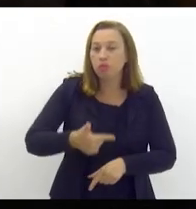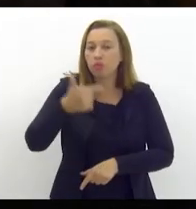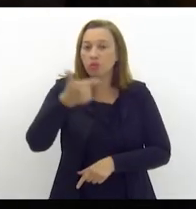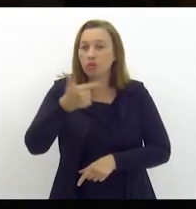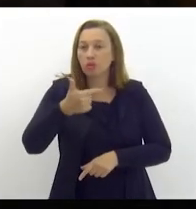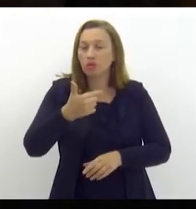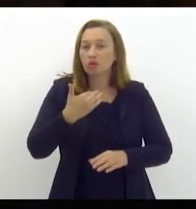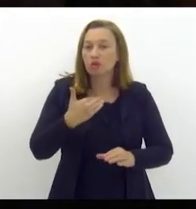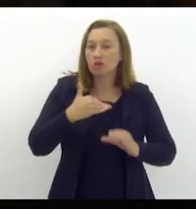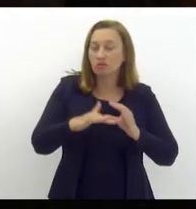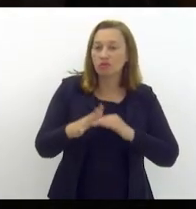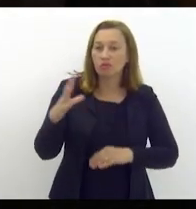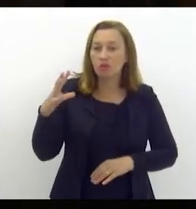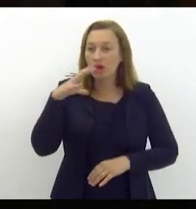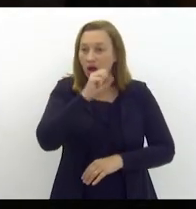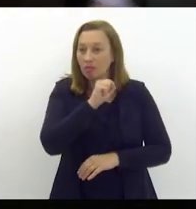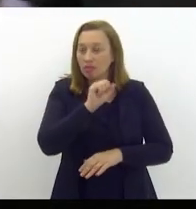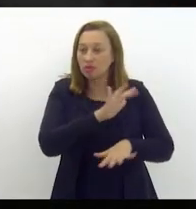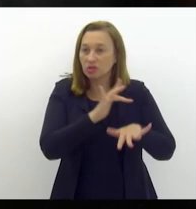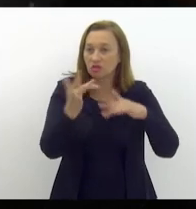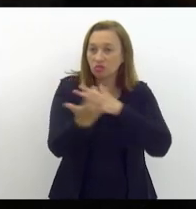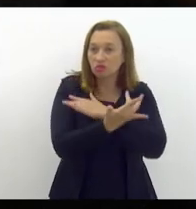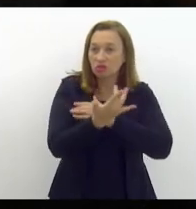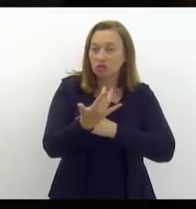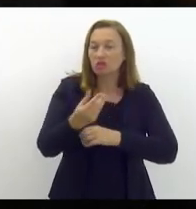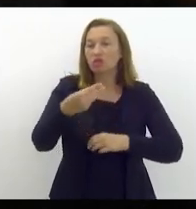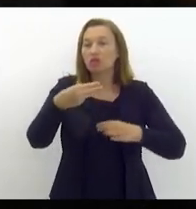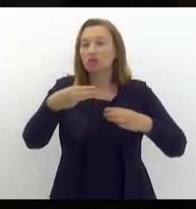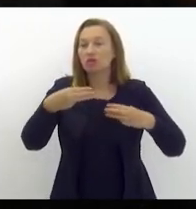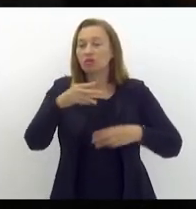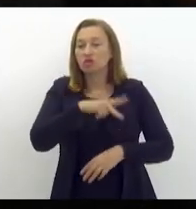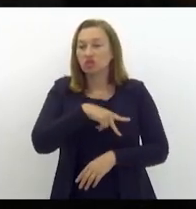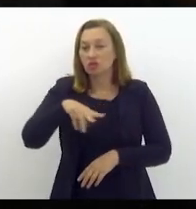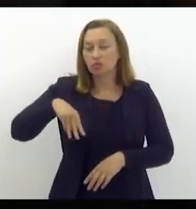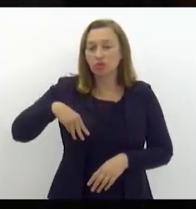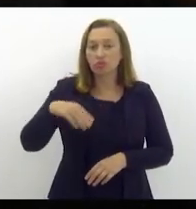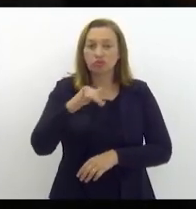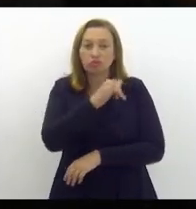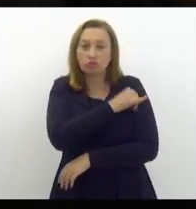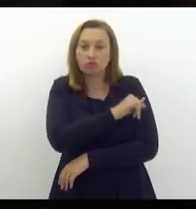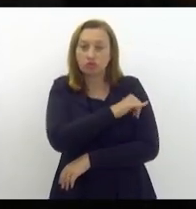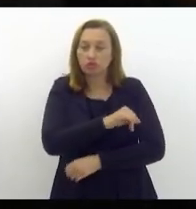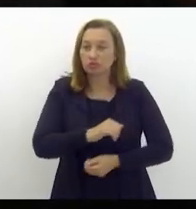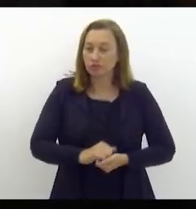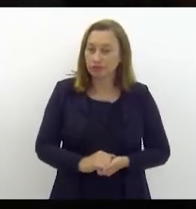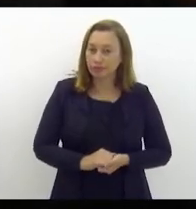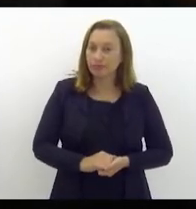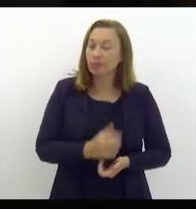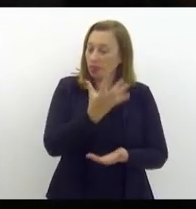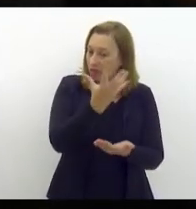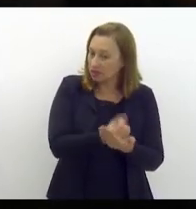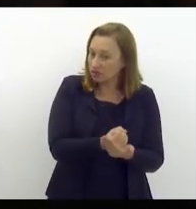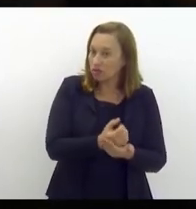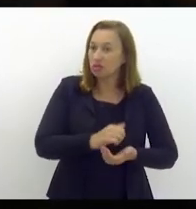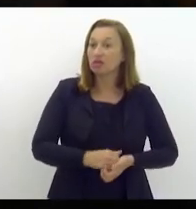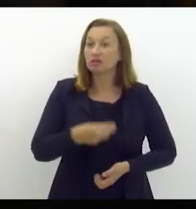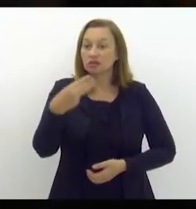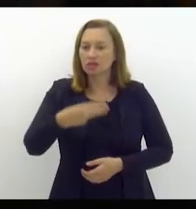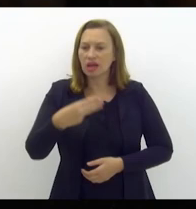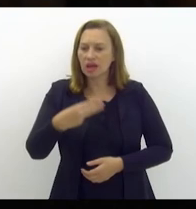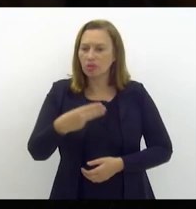envio imediato das mídias ao Ministério Público do Rio de Janeiro, das mídias registradas.